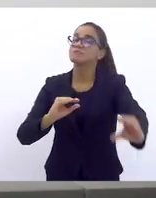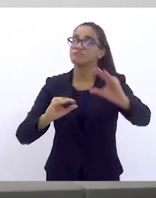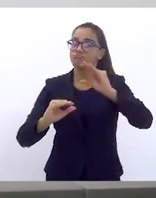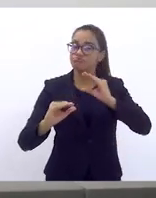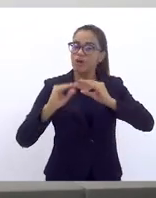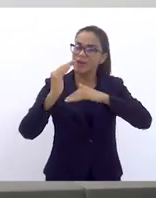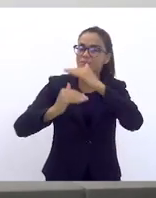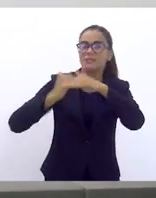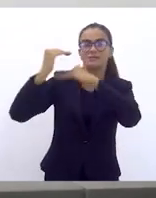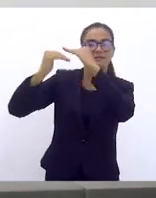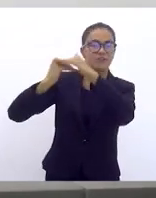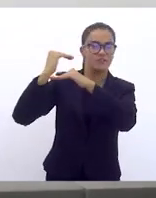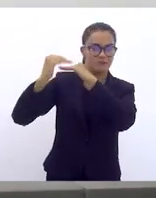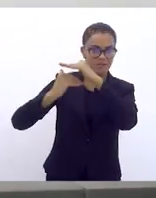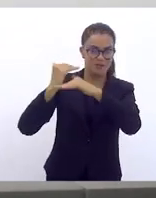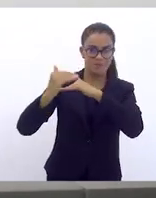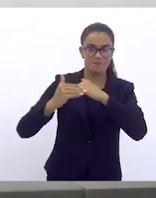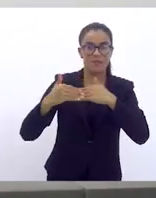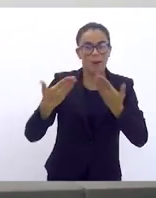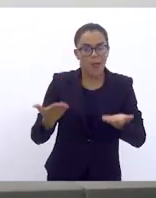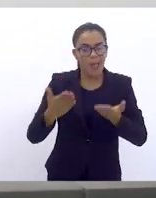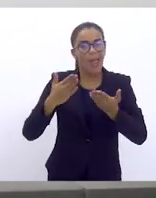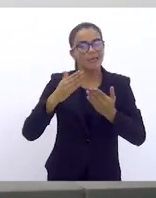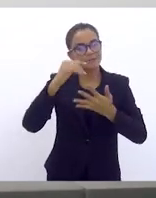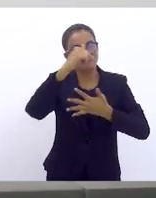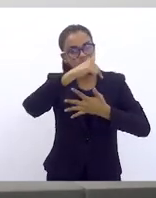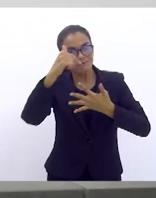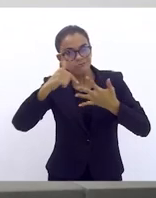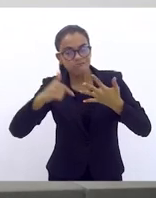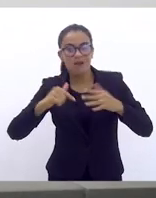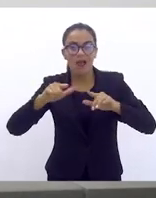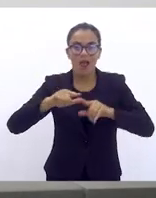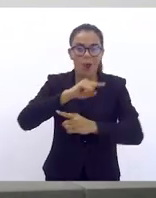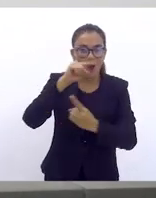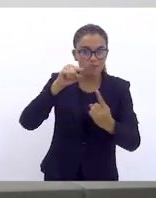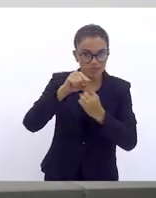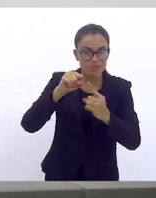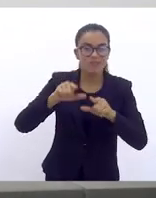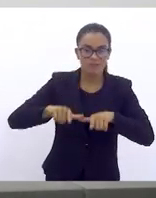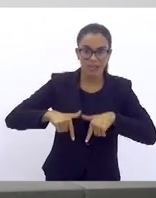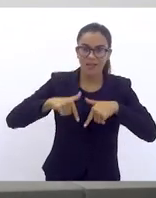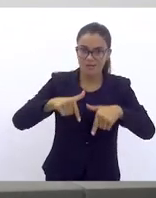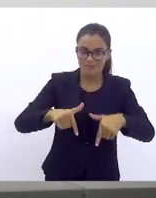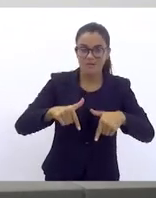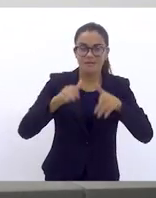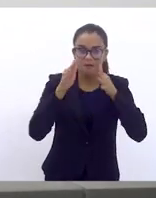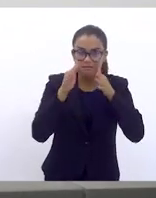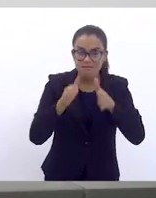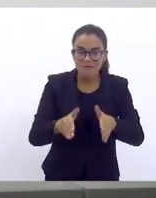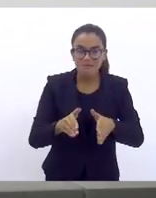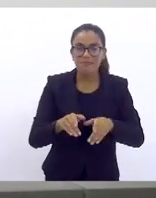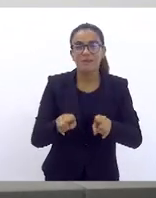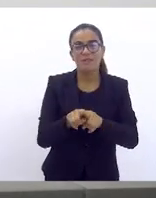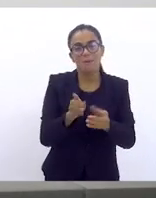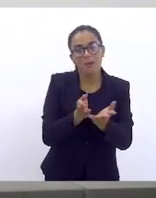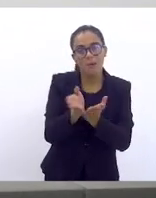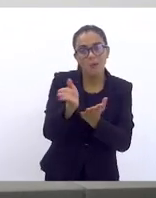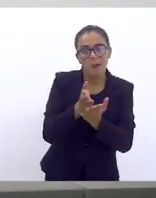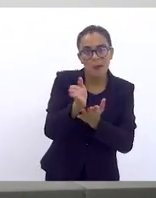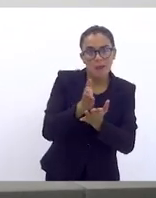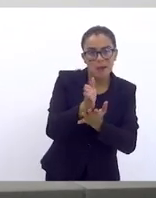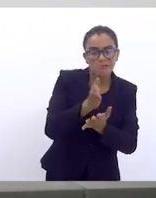Então essas são as ações né os objetivos o objetivo central e o eixo das ações